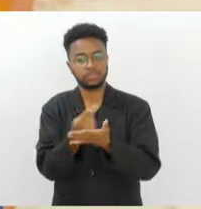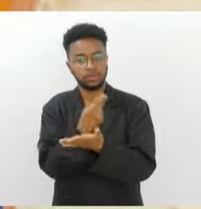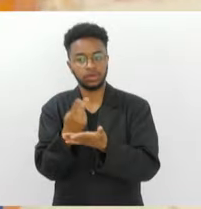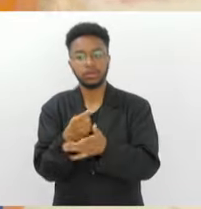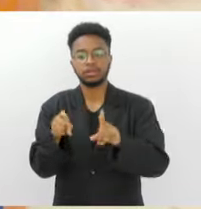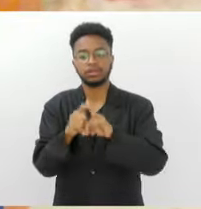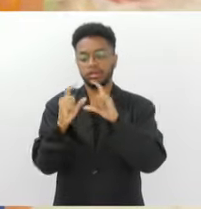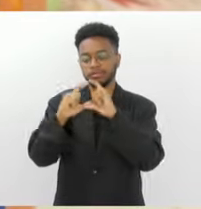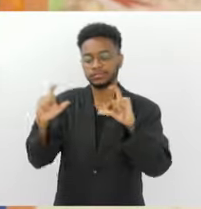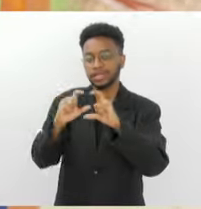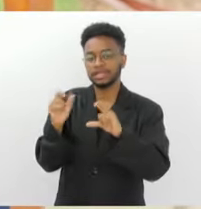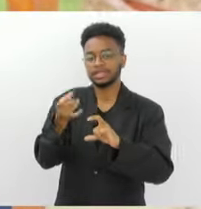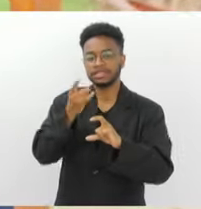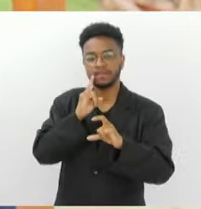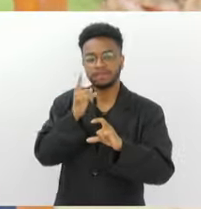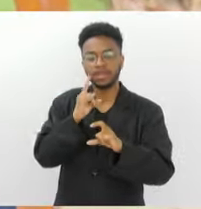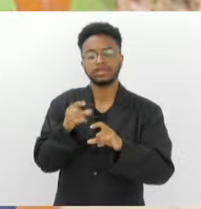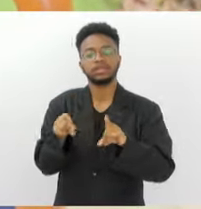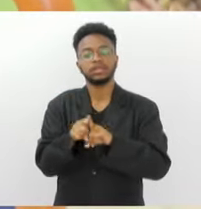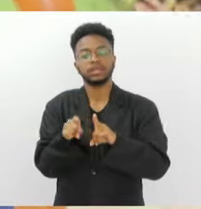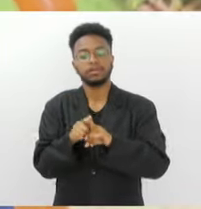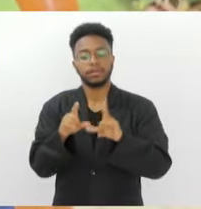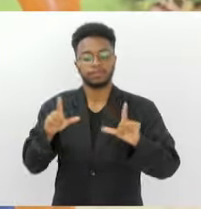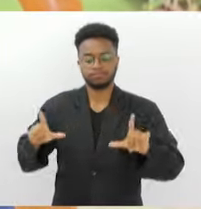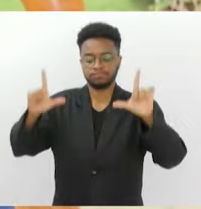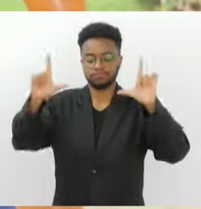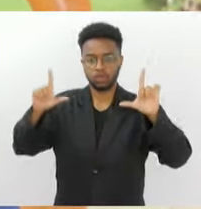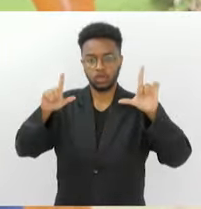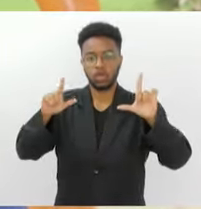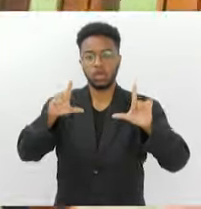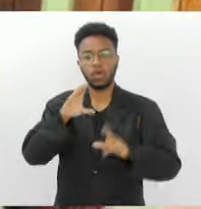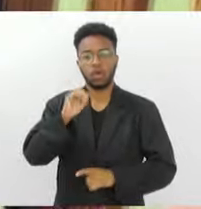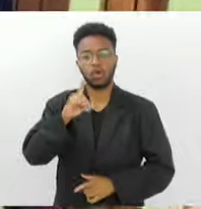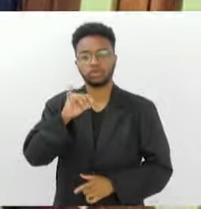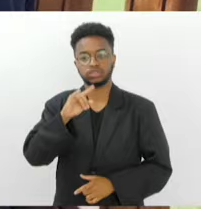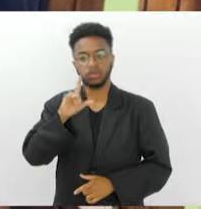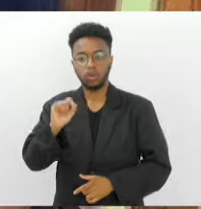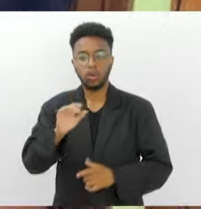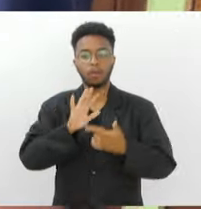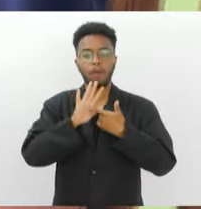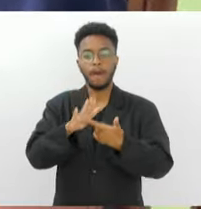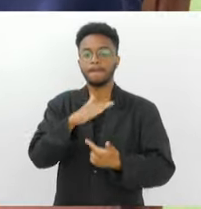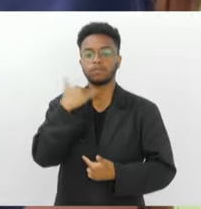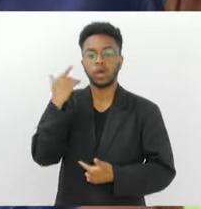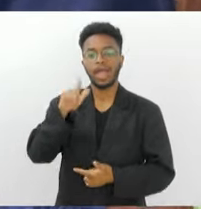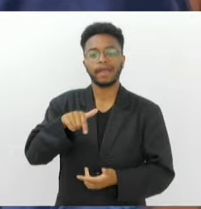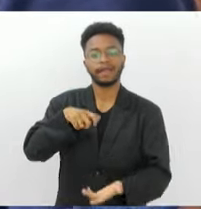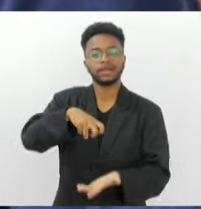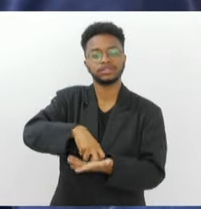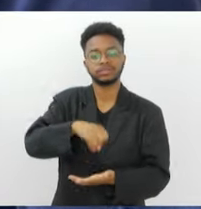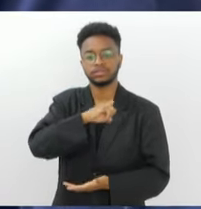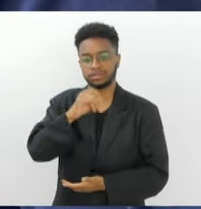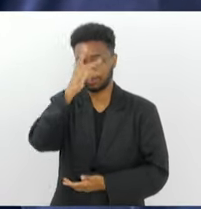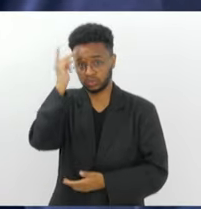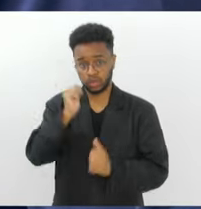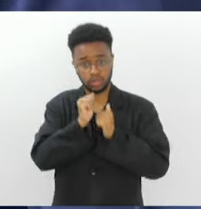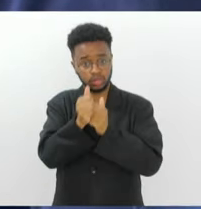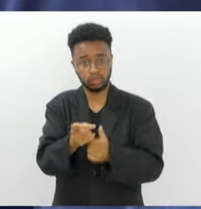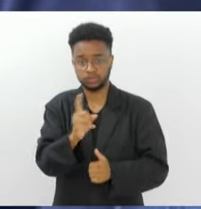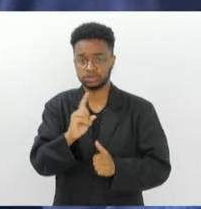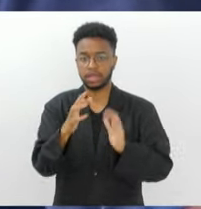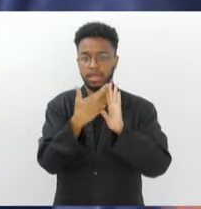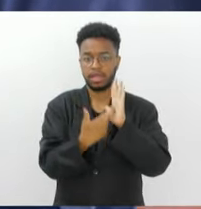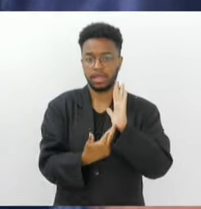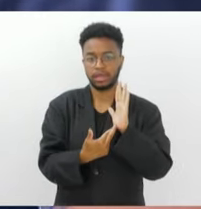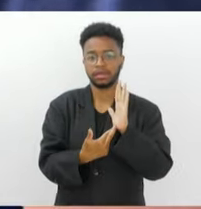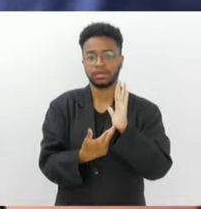cerveja boêmia e um painel do Código de Hammurabi, que previa a morte como castigo para quem não seguisse as regras